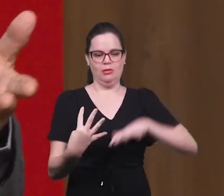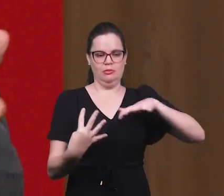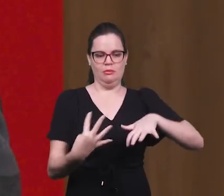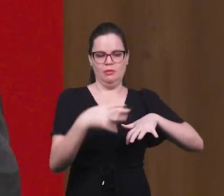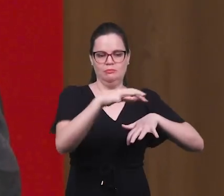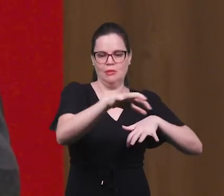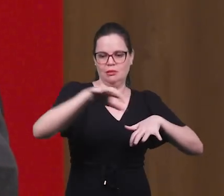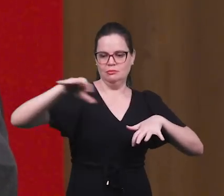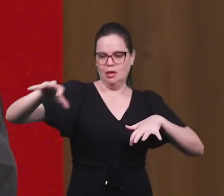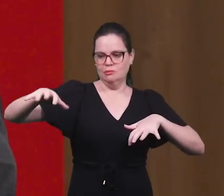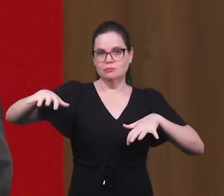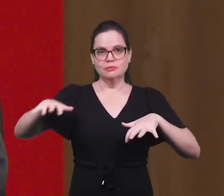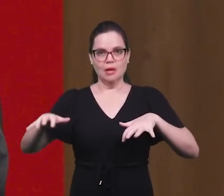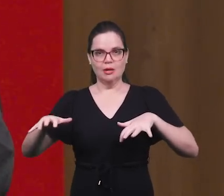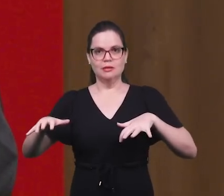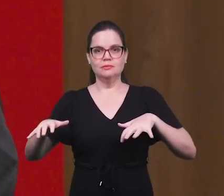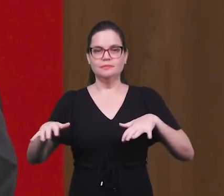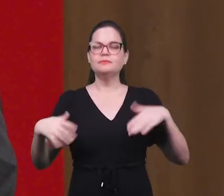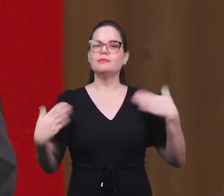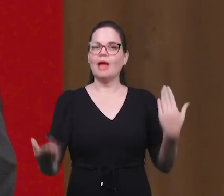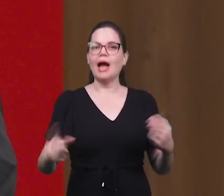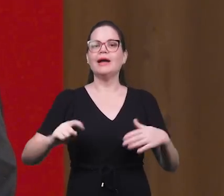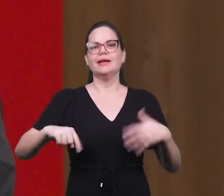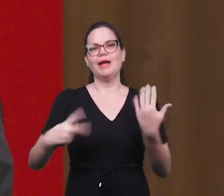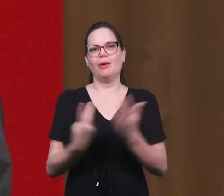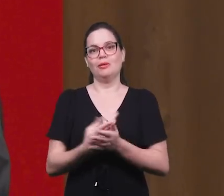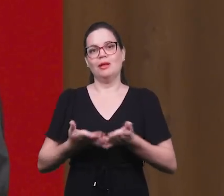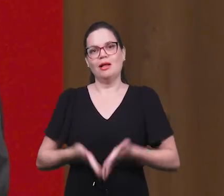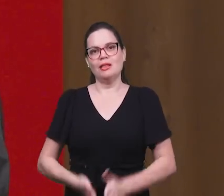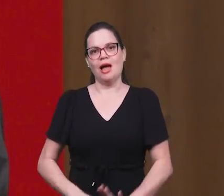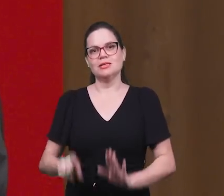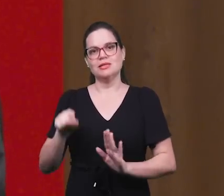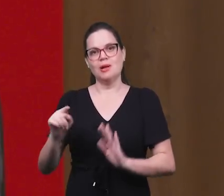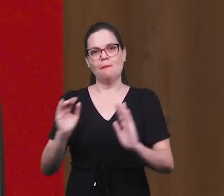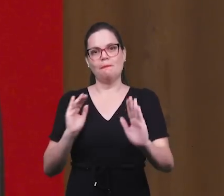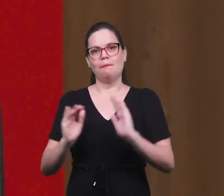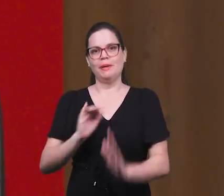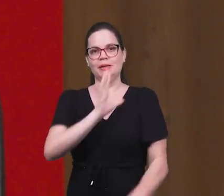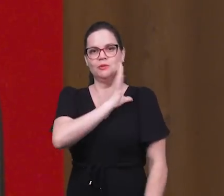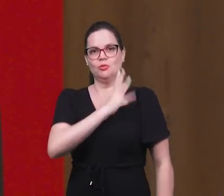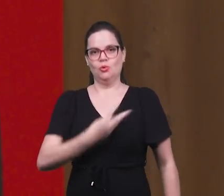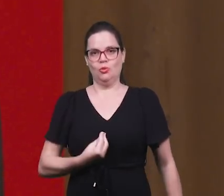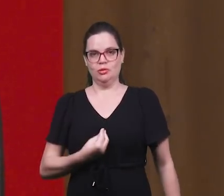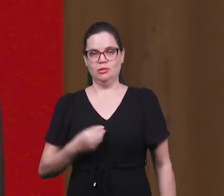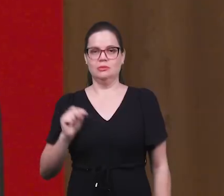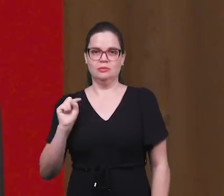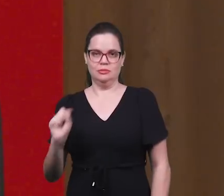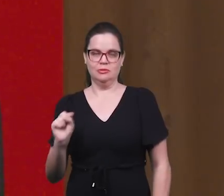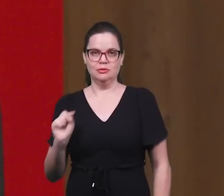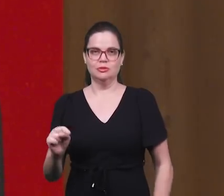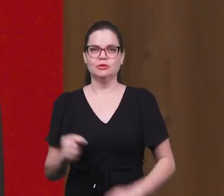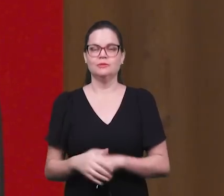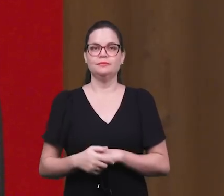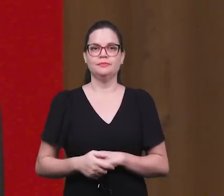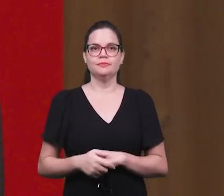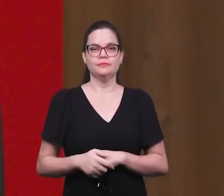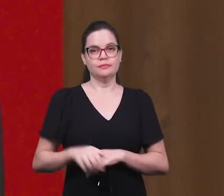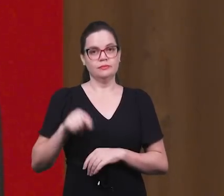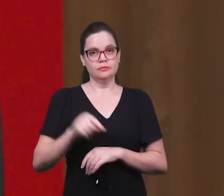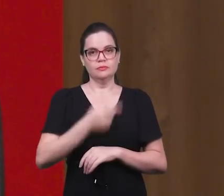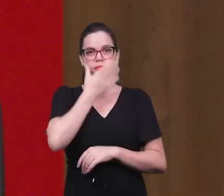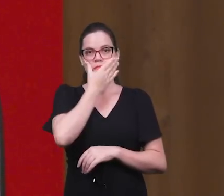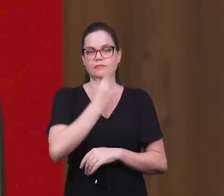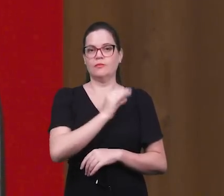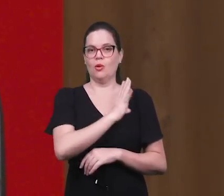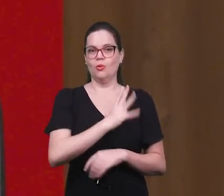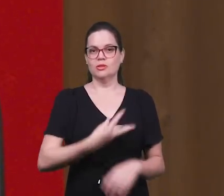Constantino, que era filho também de um imperador, que era Constâncio Cloro, né? Isso. Então, Constantino,